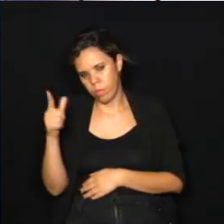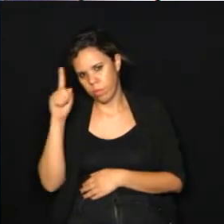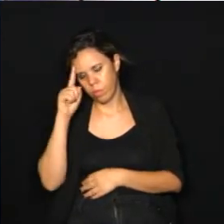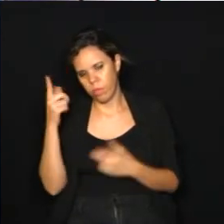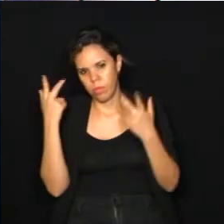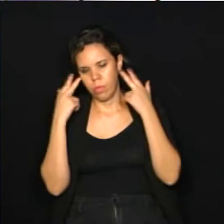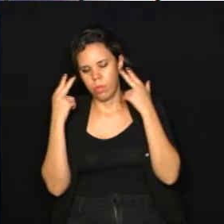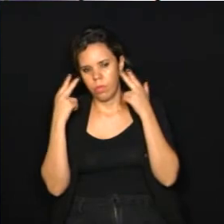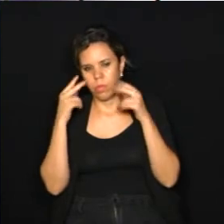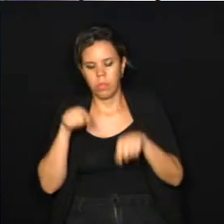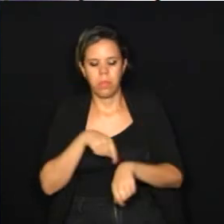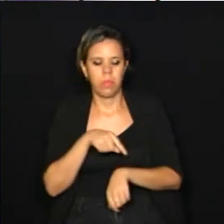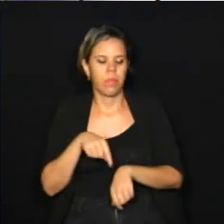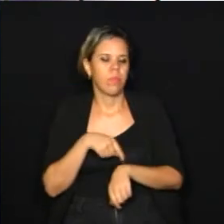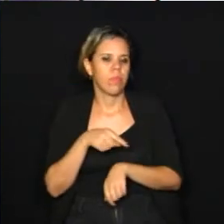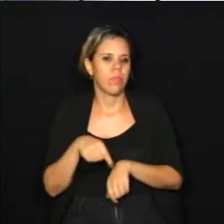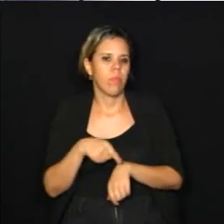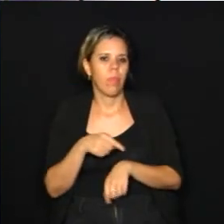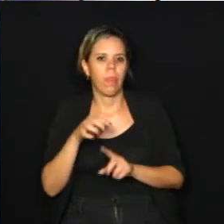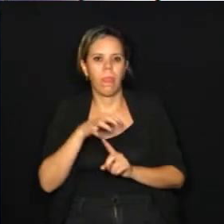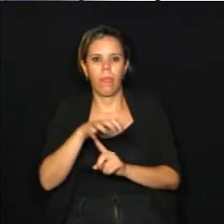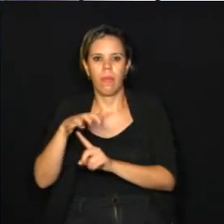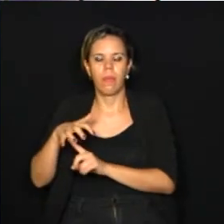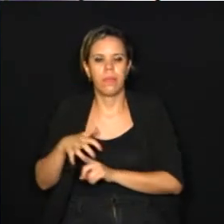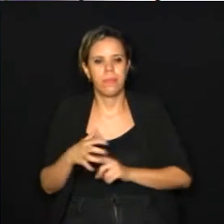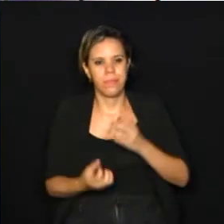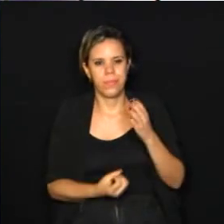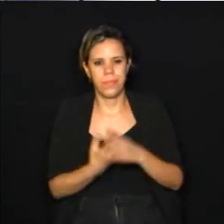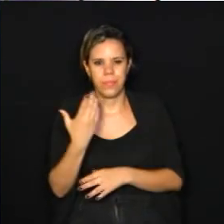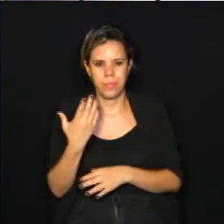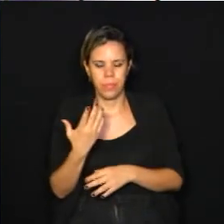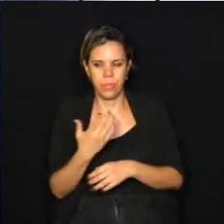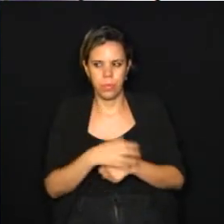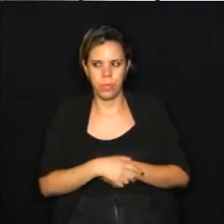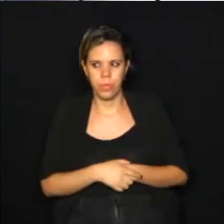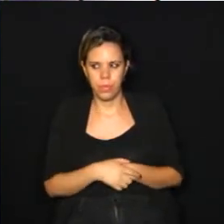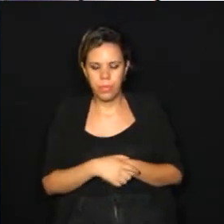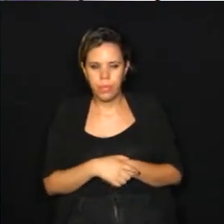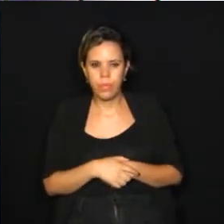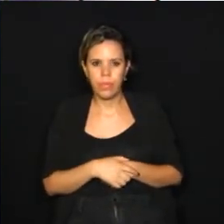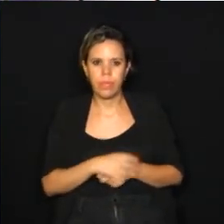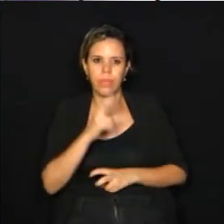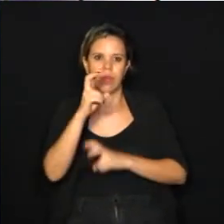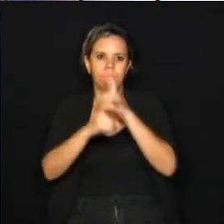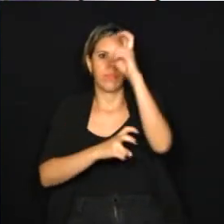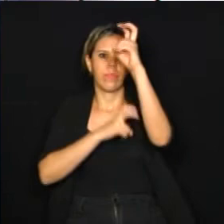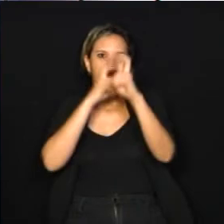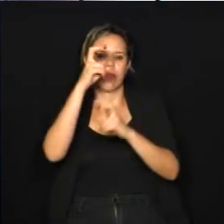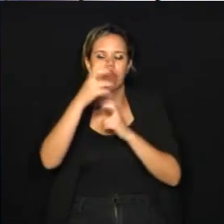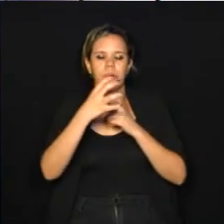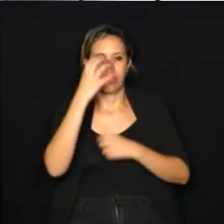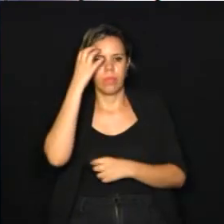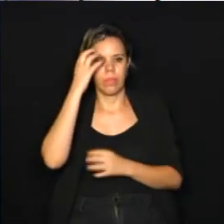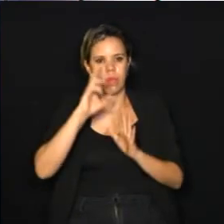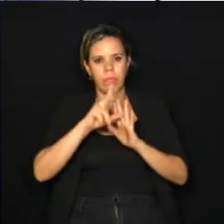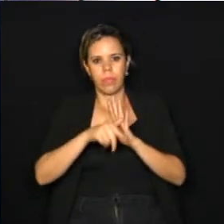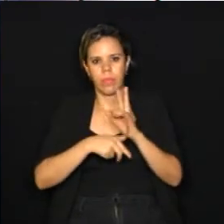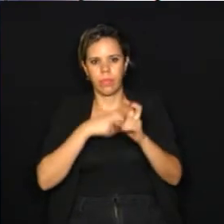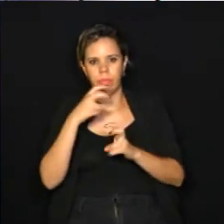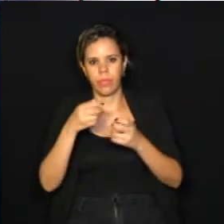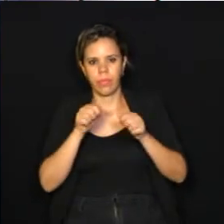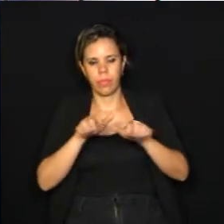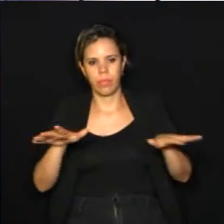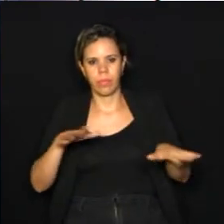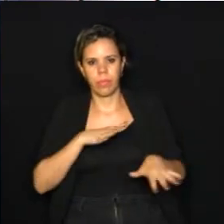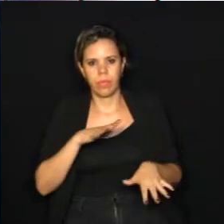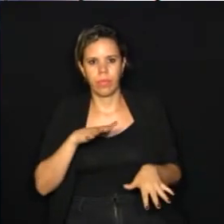em horário normal, as feiras livres vão acontecer. Os bosques, que é a Lagoa do Taquaral e tantos outros espalhados